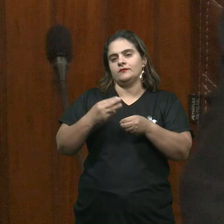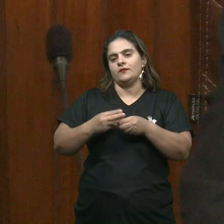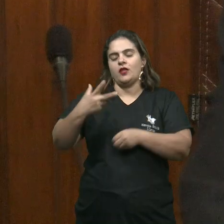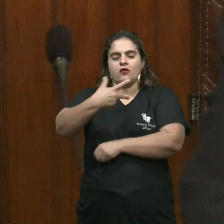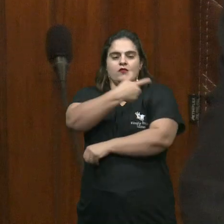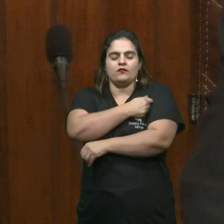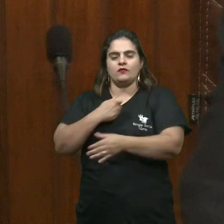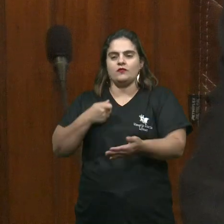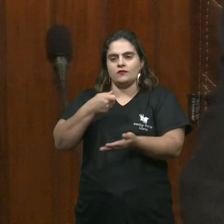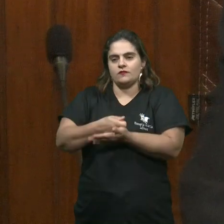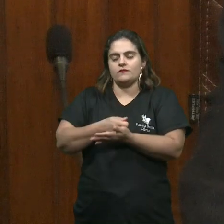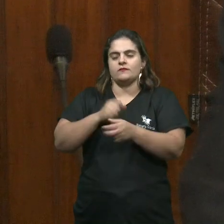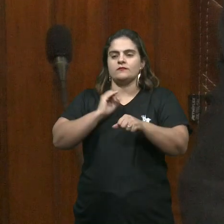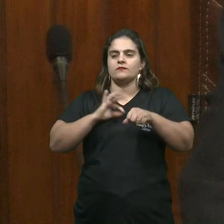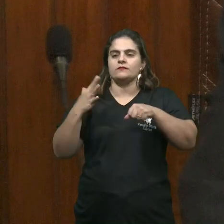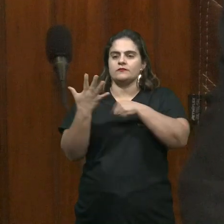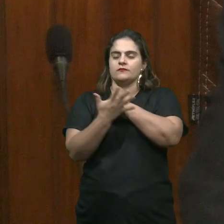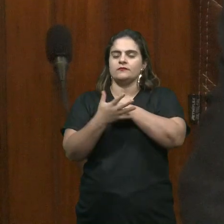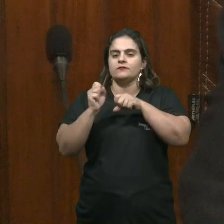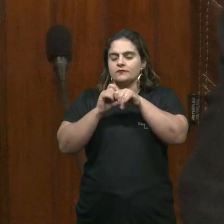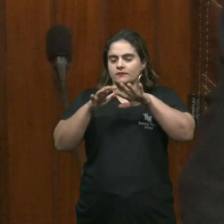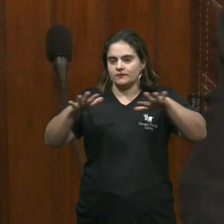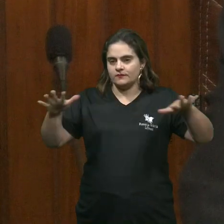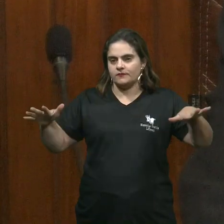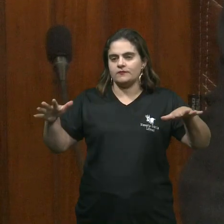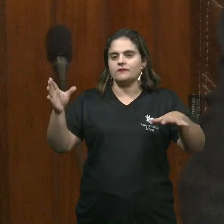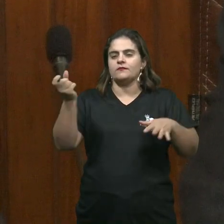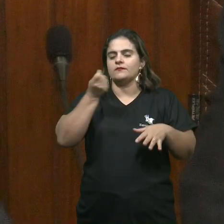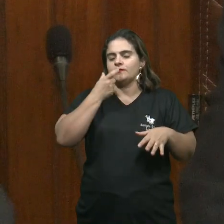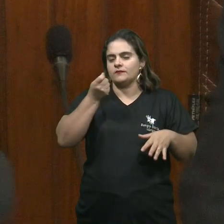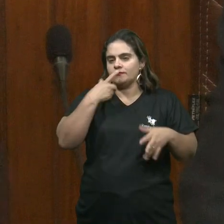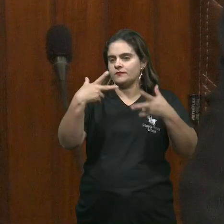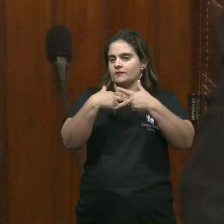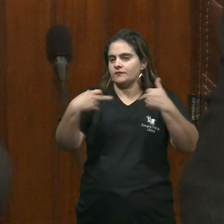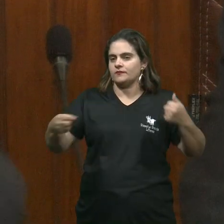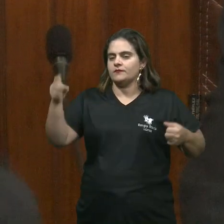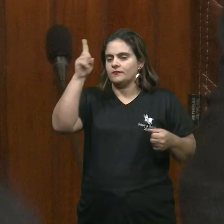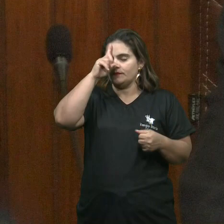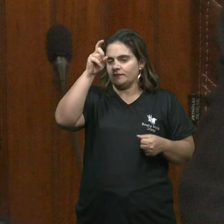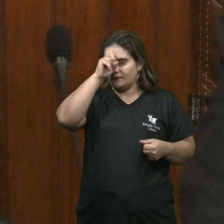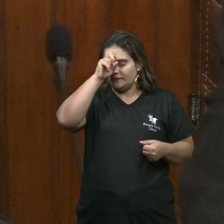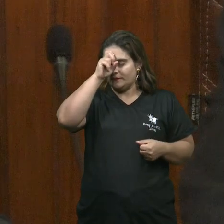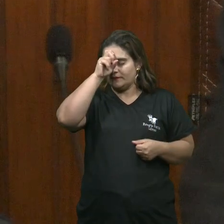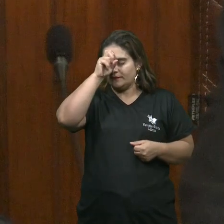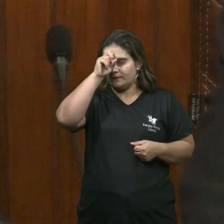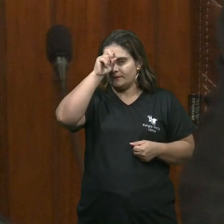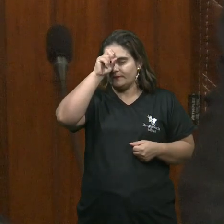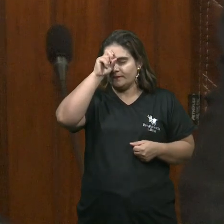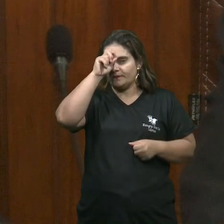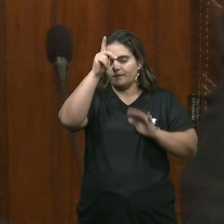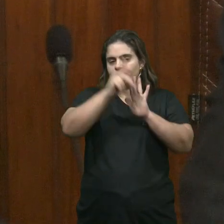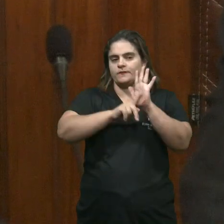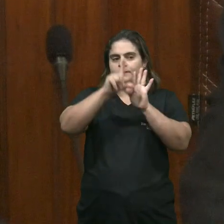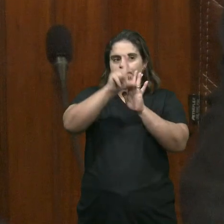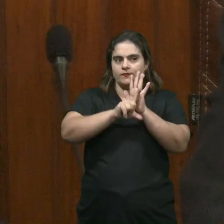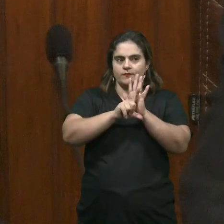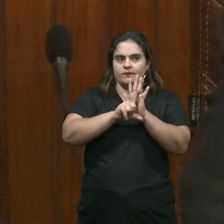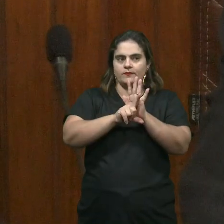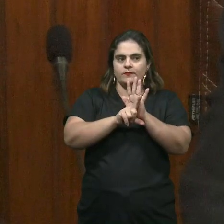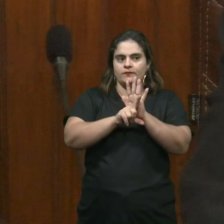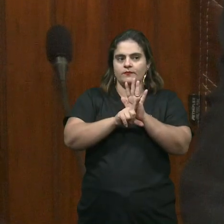vacinas para o combate à pandemia do coronavírus, medicamentos, insumos e equipamentos na área da saúde. O projeto é...